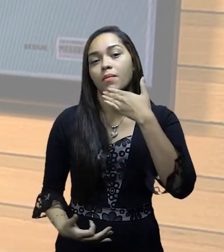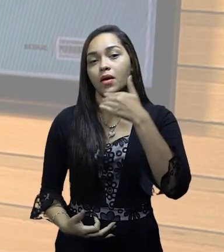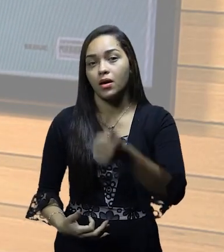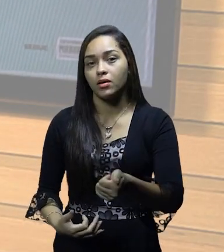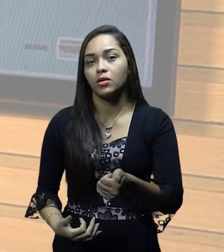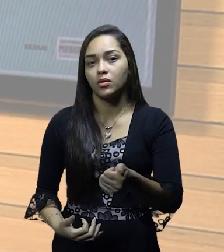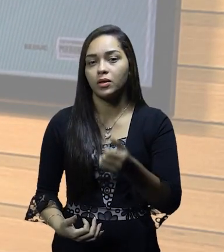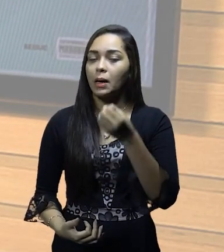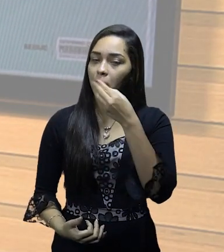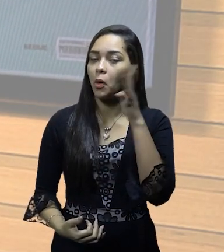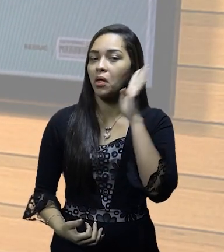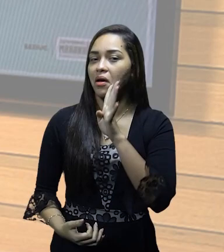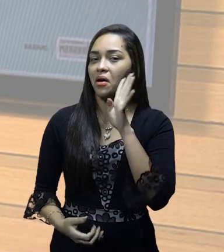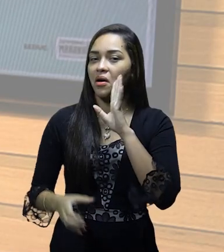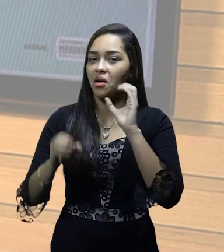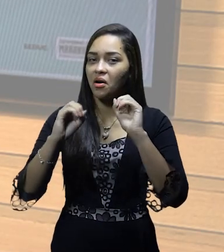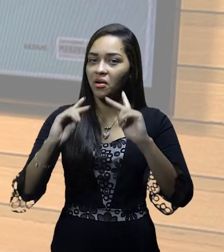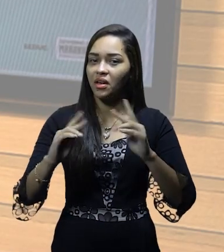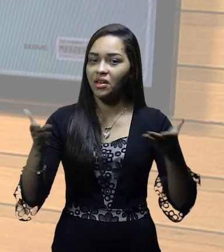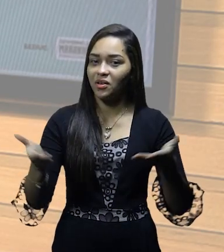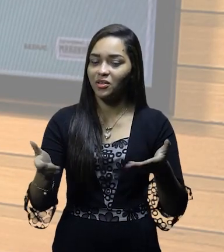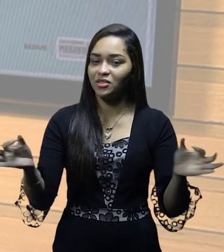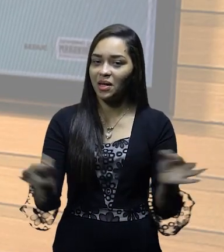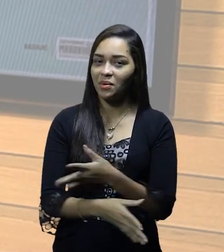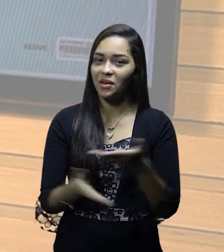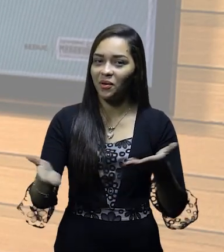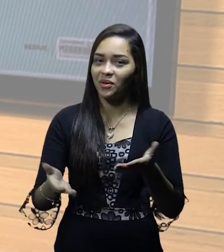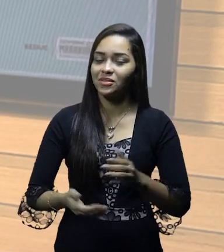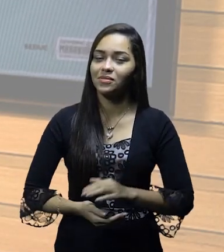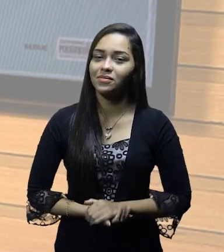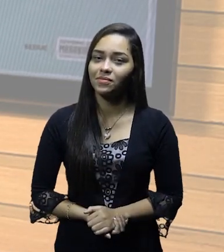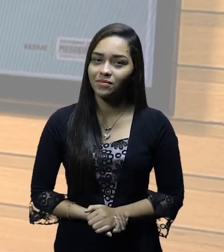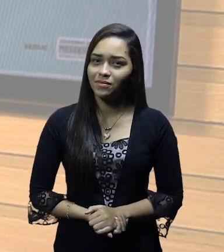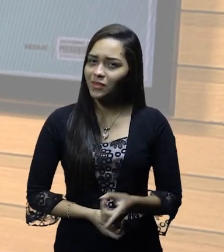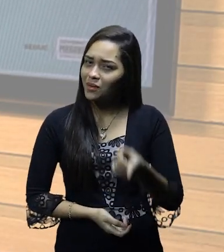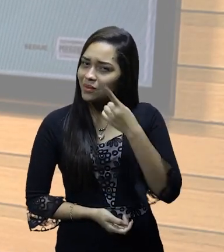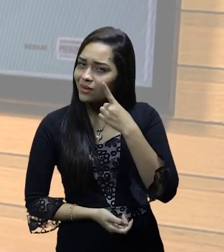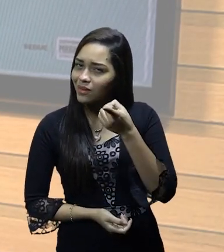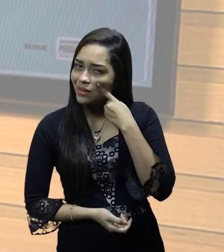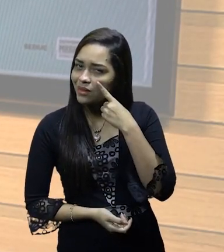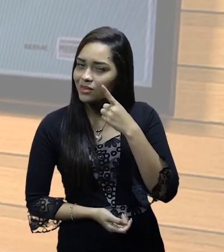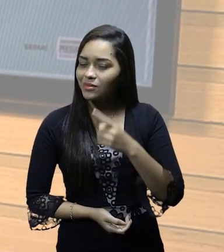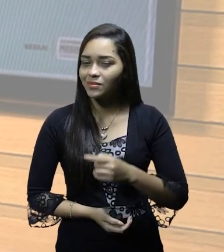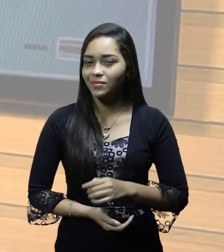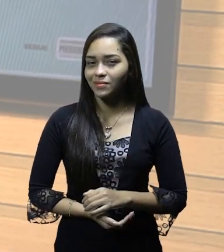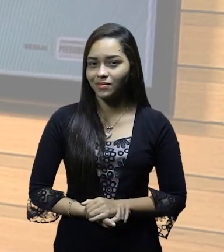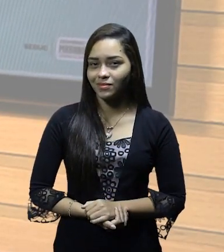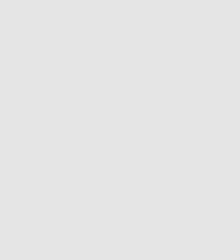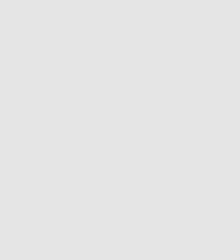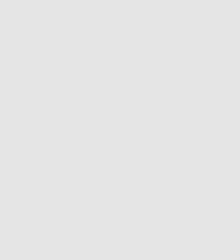nessa obra, que você vai ver que é bem legal, tá bom? E hoje eu fico por aqui. Compliquei?